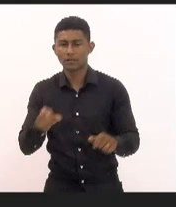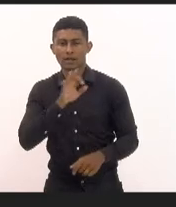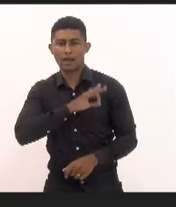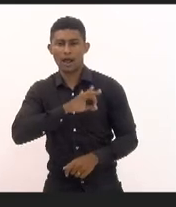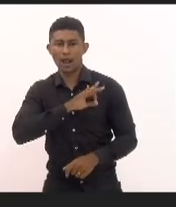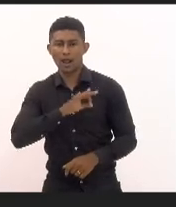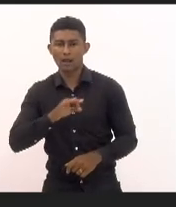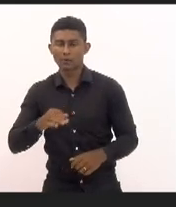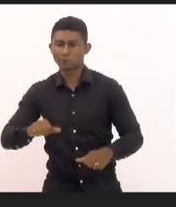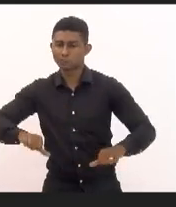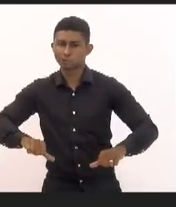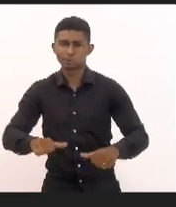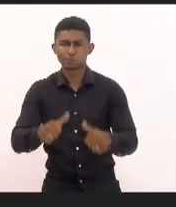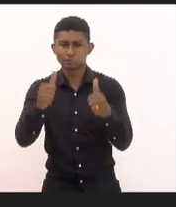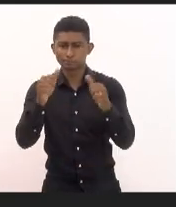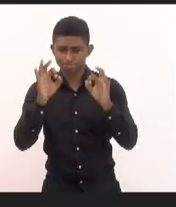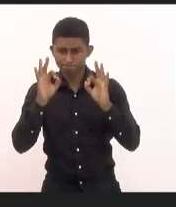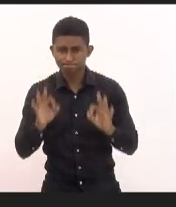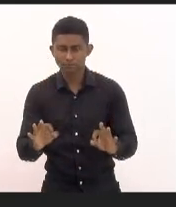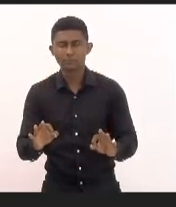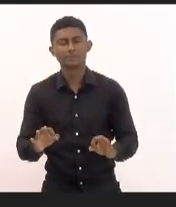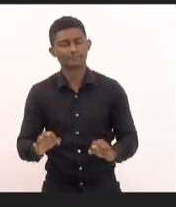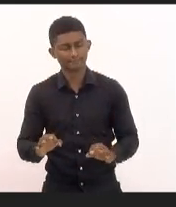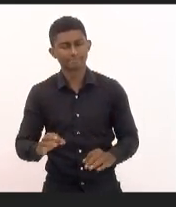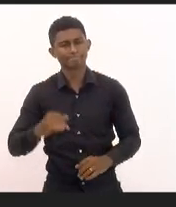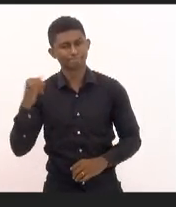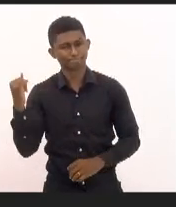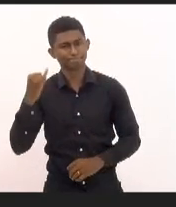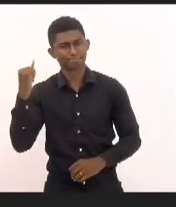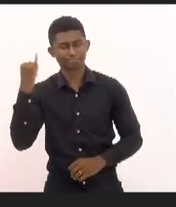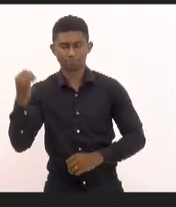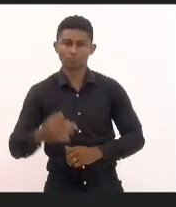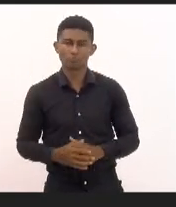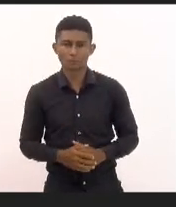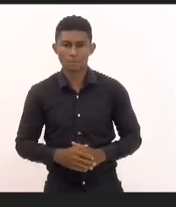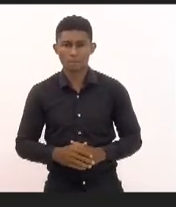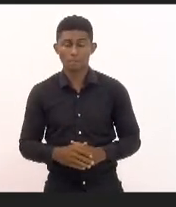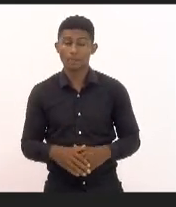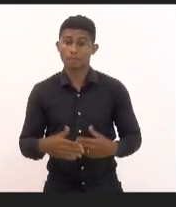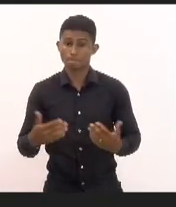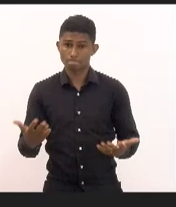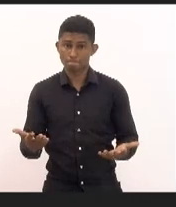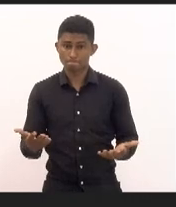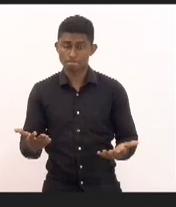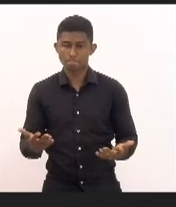justo é mais do que merecido. E, nesse sentido,